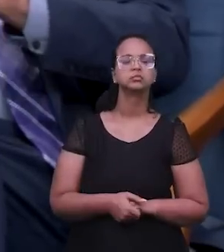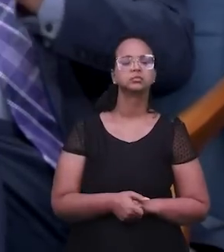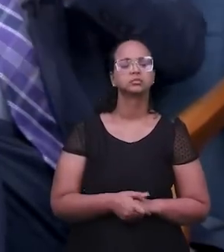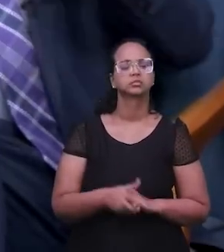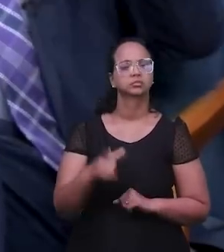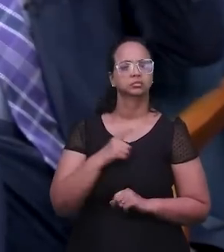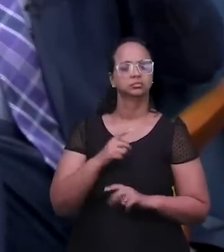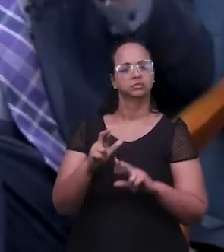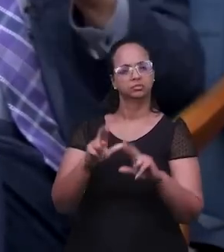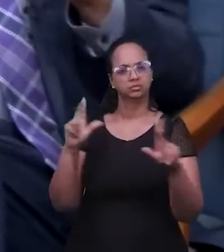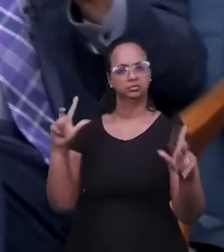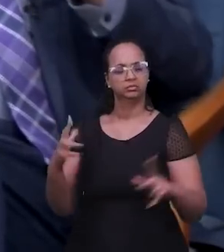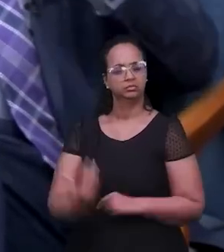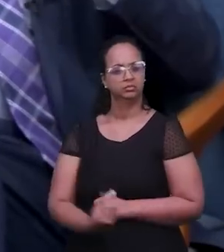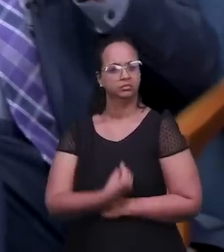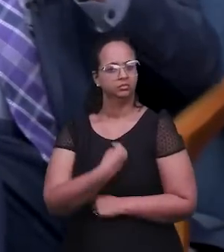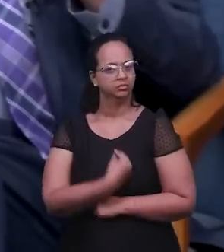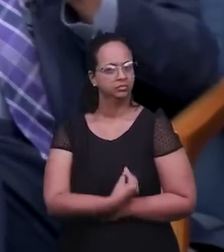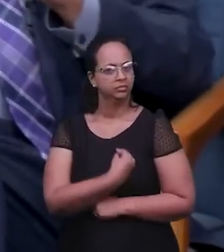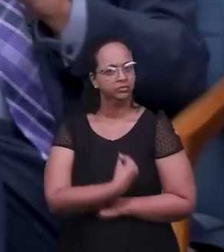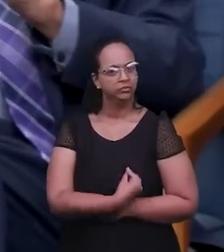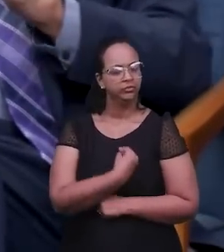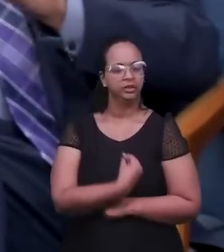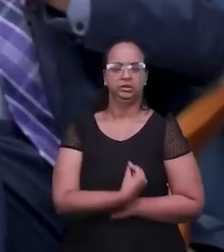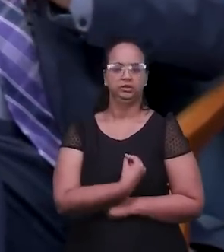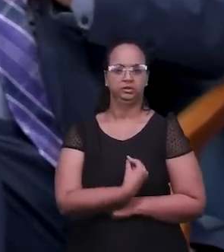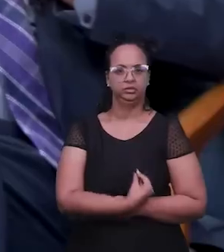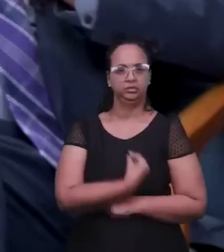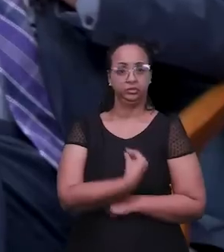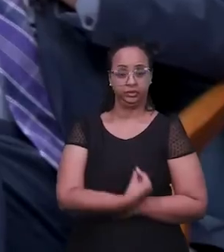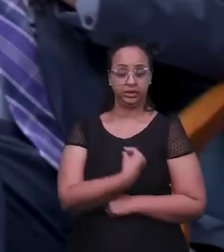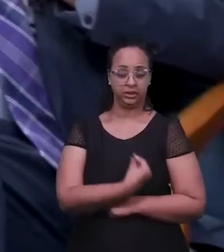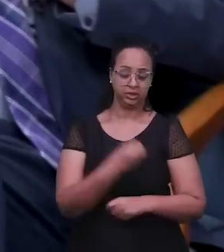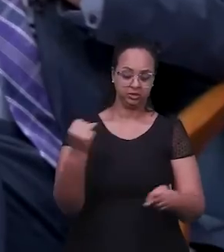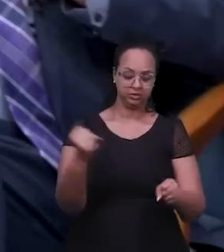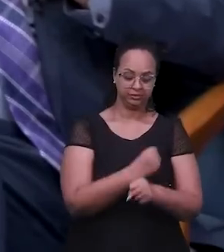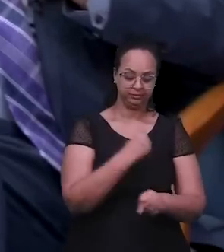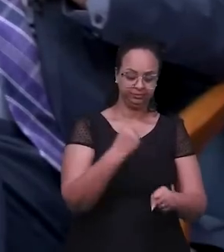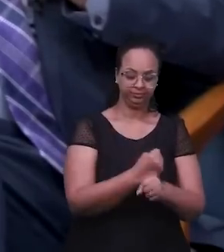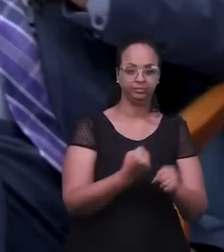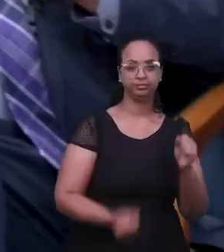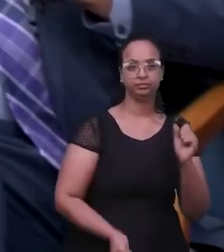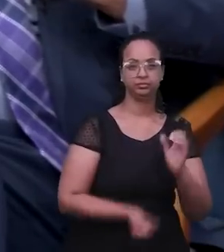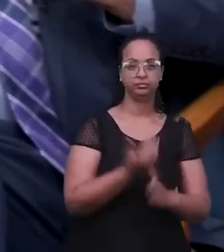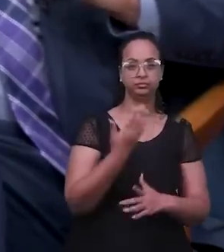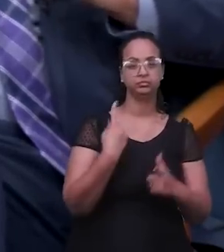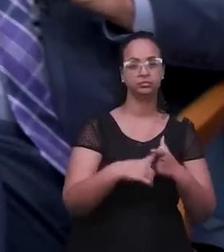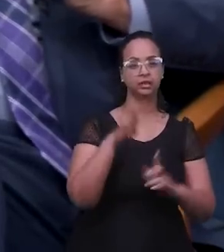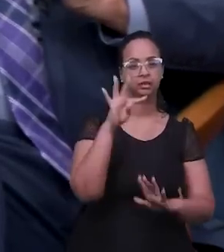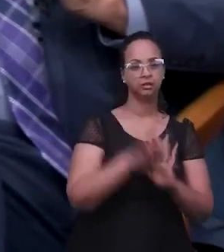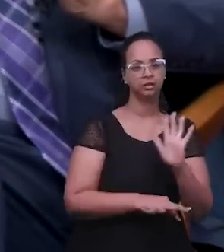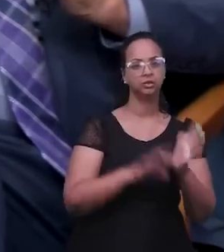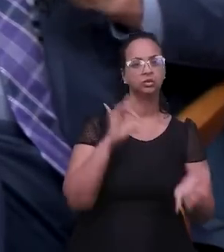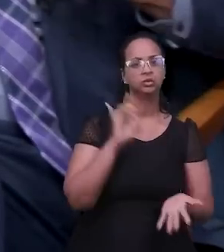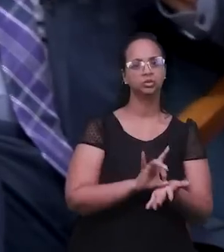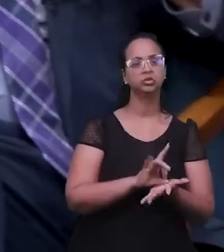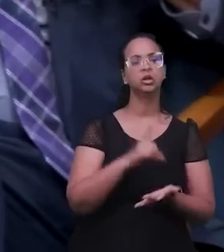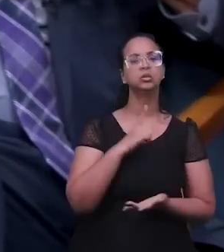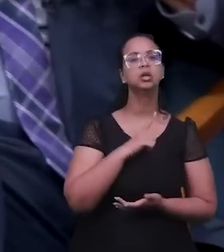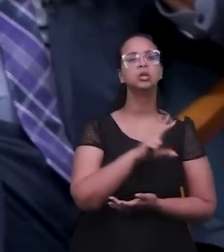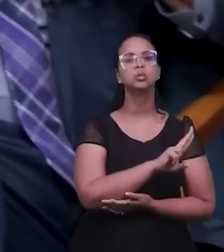não é só um parêntese aqui, há uma diferença da vida, aquilo que é vida na obra criadora, que